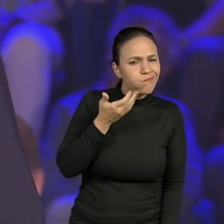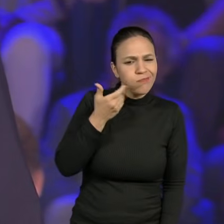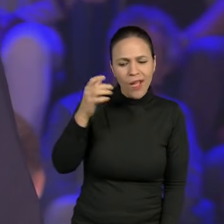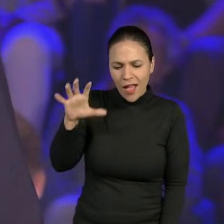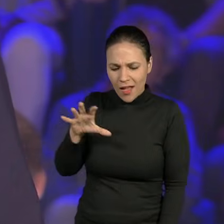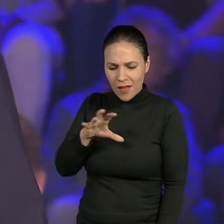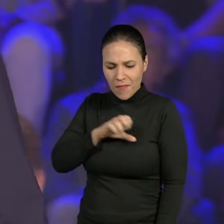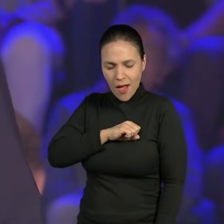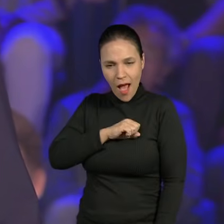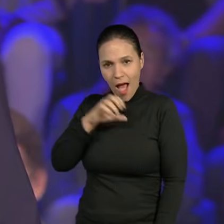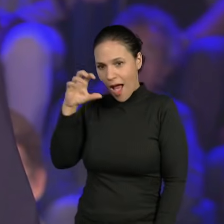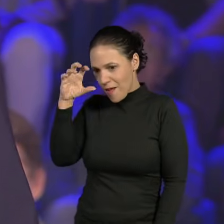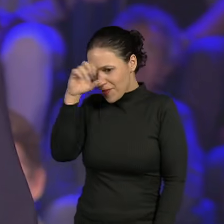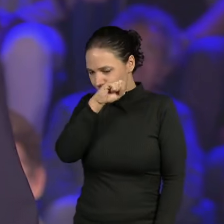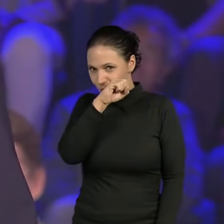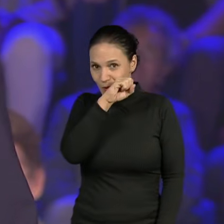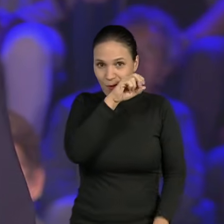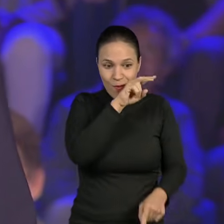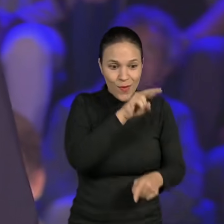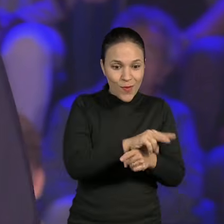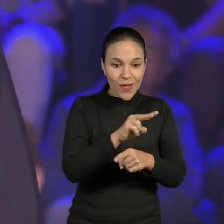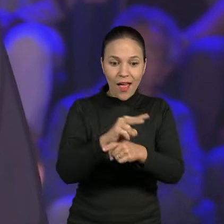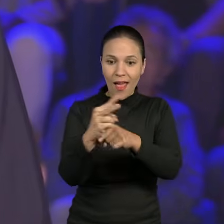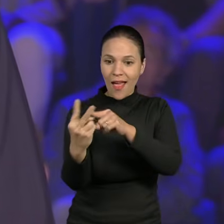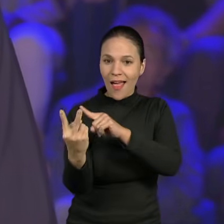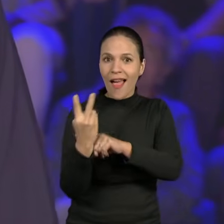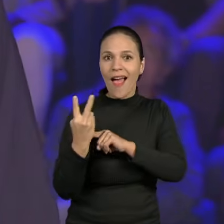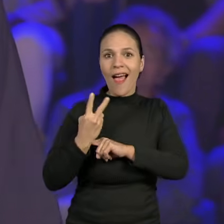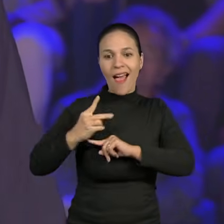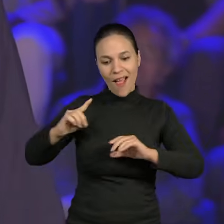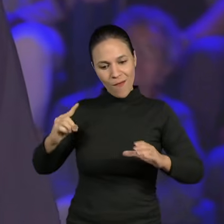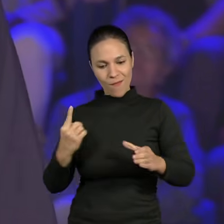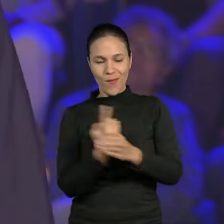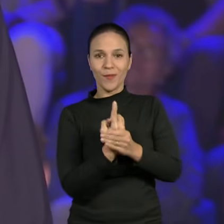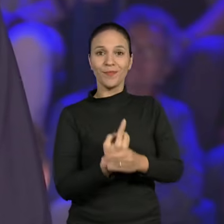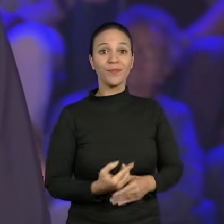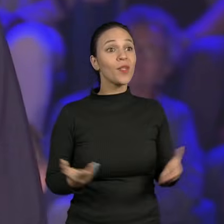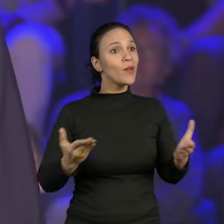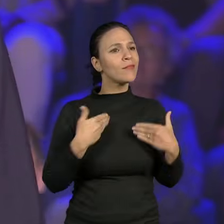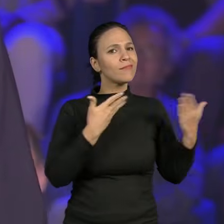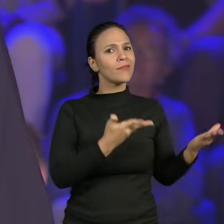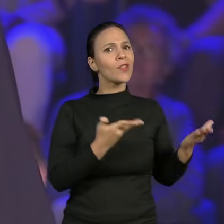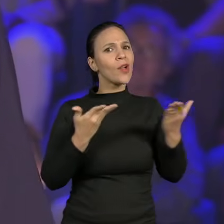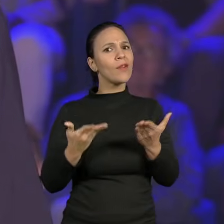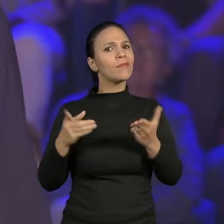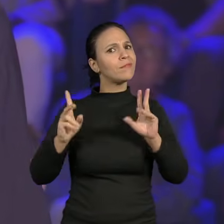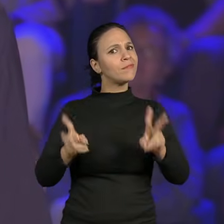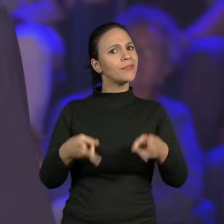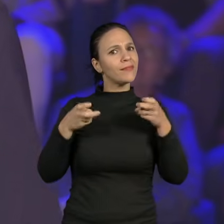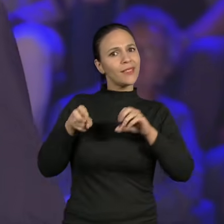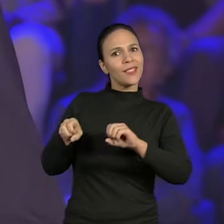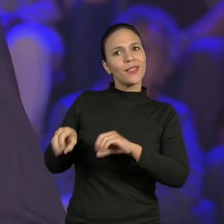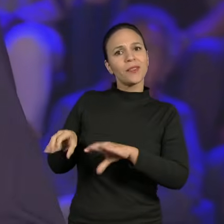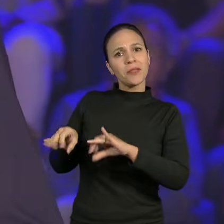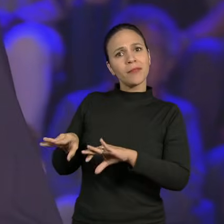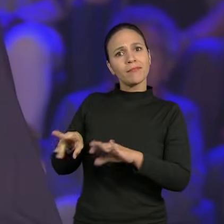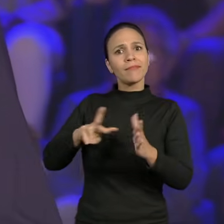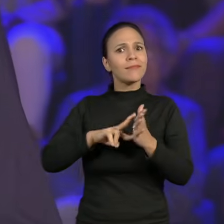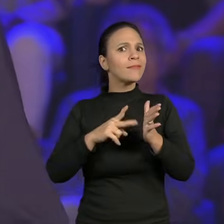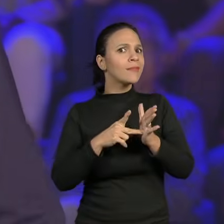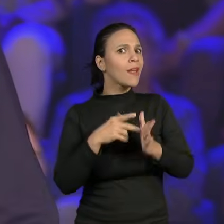amor, de cuidado e de pertencimento. Nosso convidado de hoje percebeu que educar também é